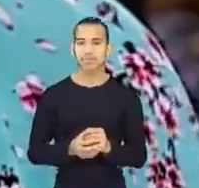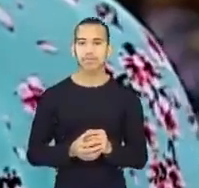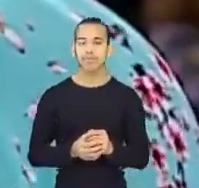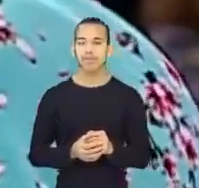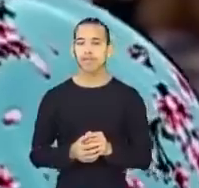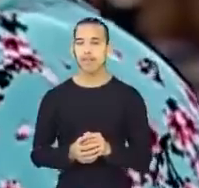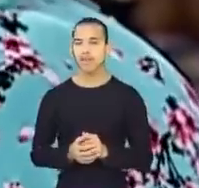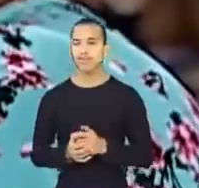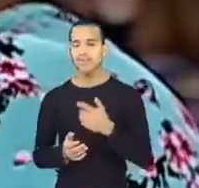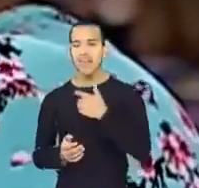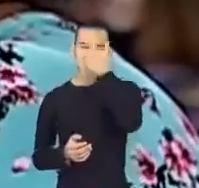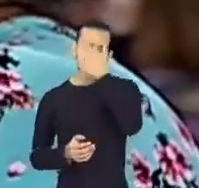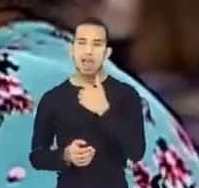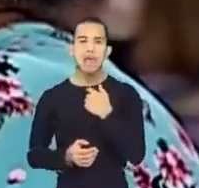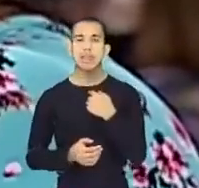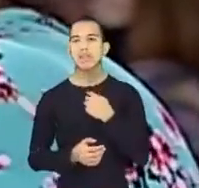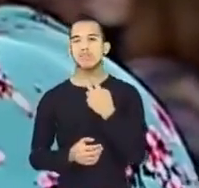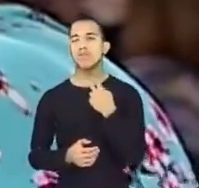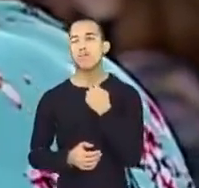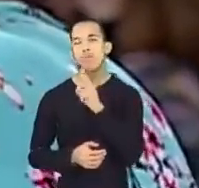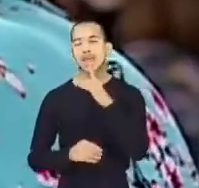Eu não deveria estar aqui